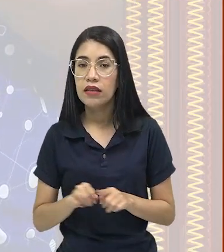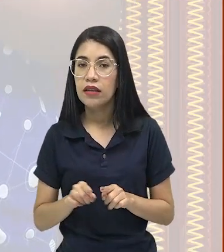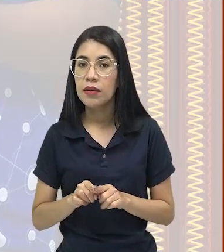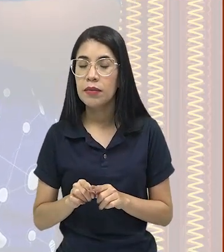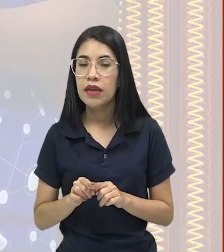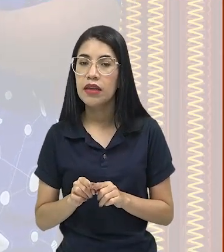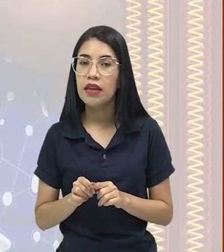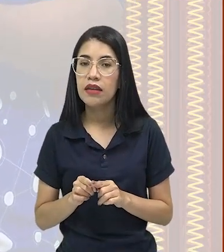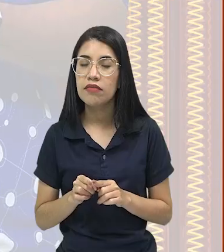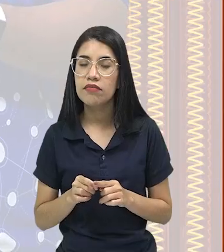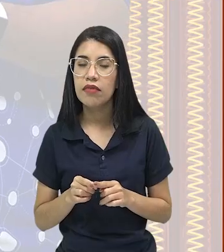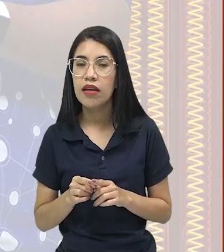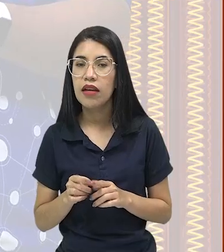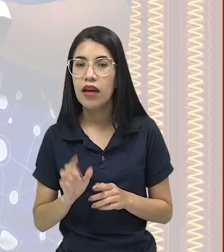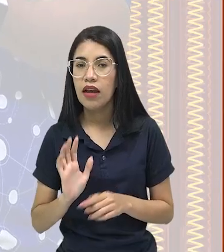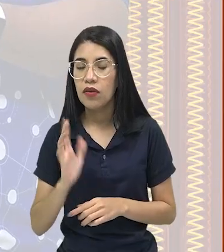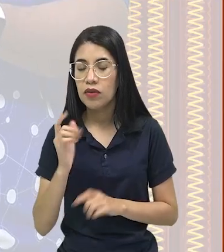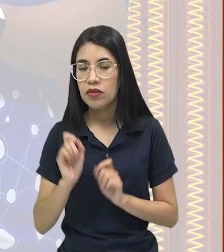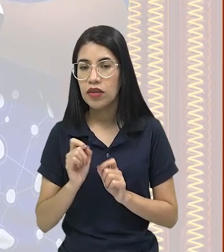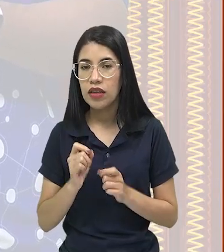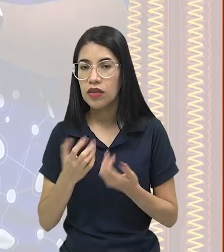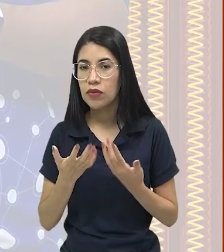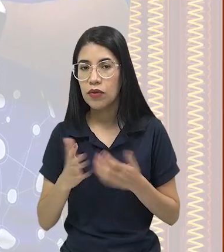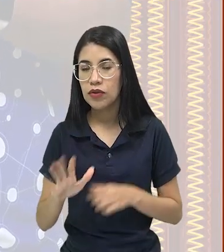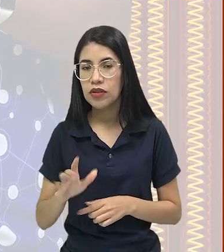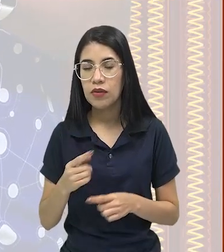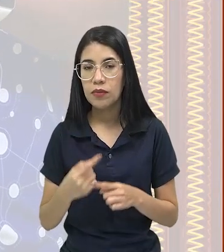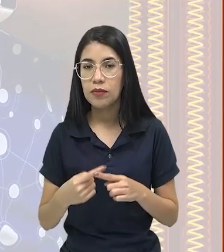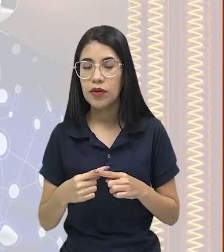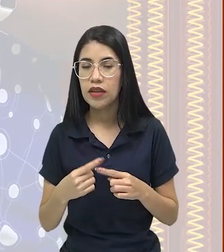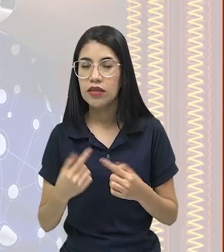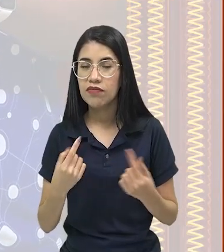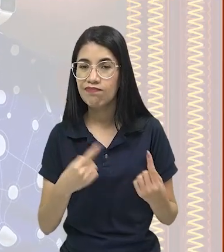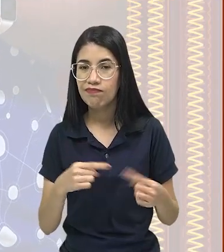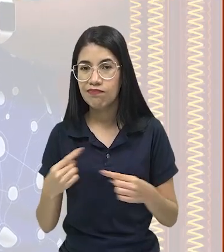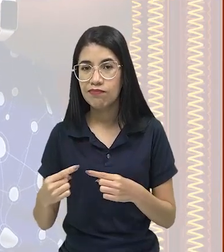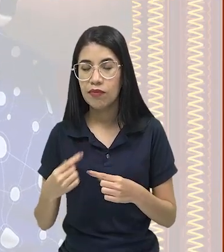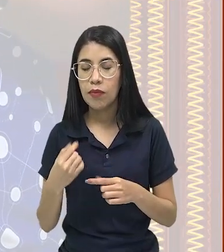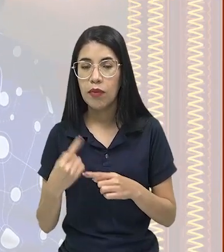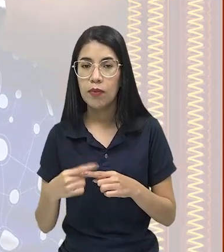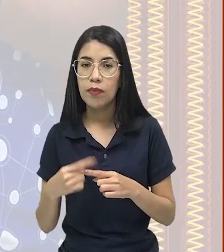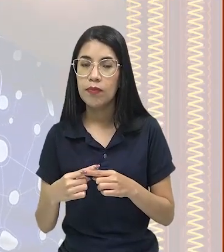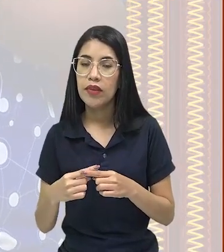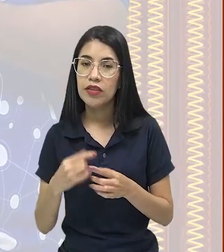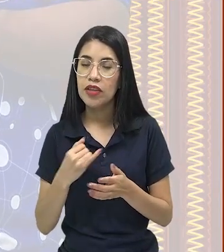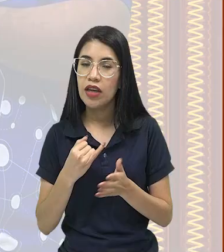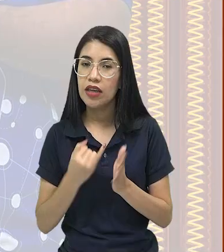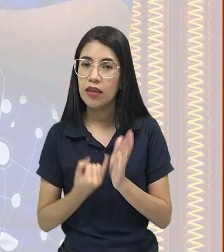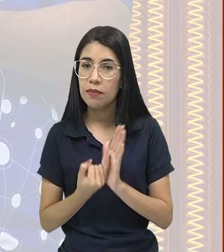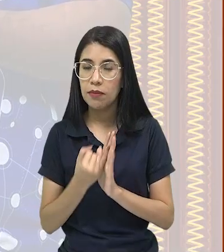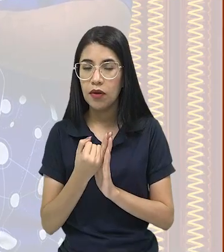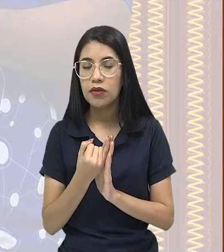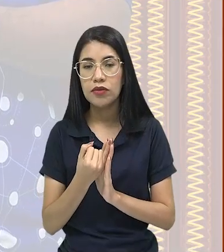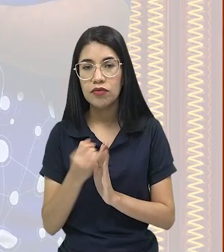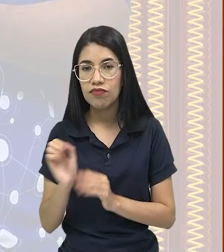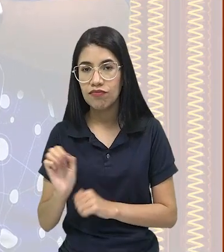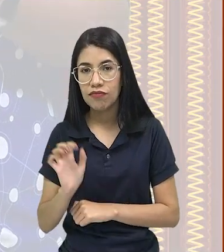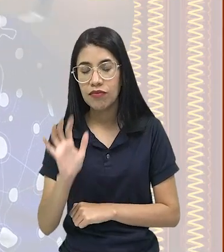grande descontentamento entre os colonos leigos essa questão, porque enquanto eles pagavam altos impostos para a